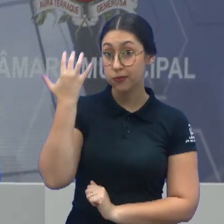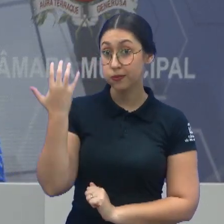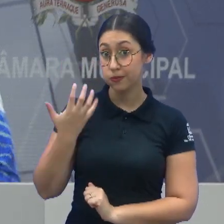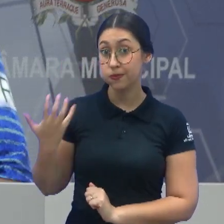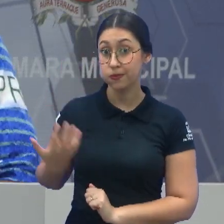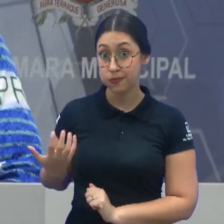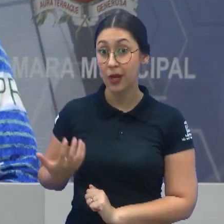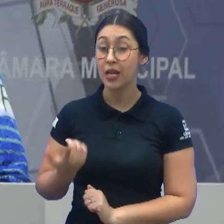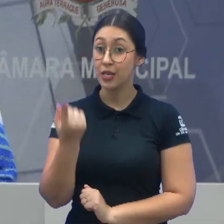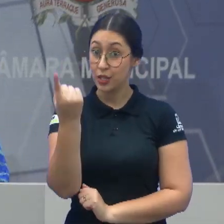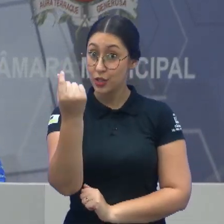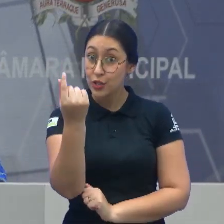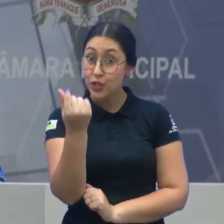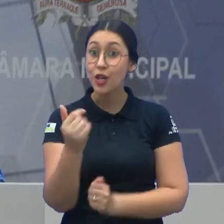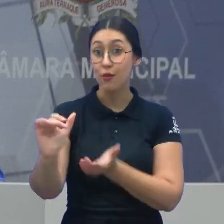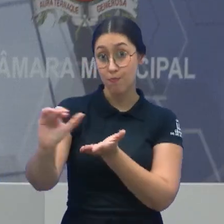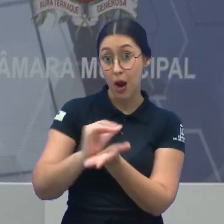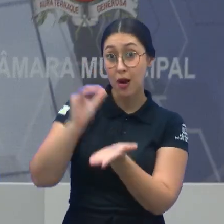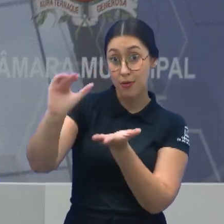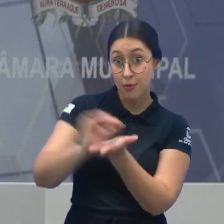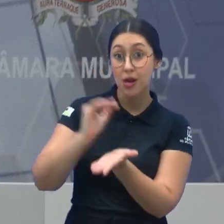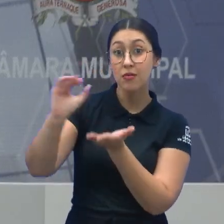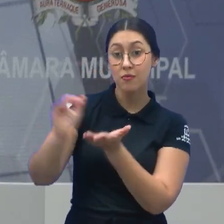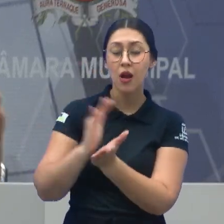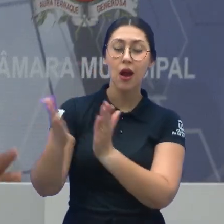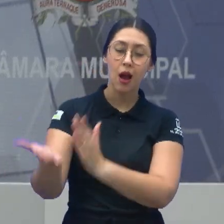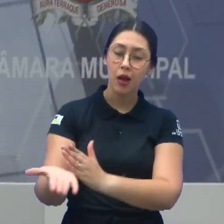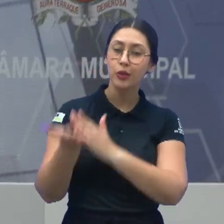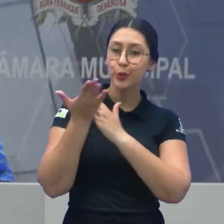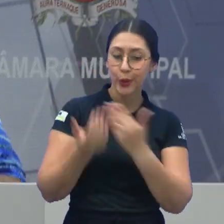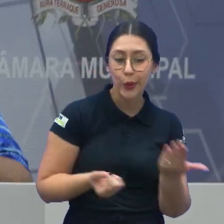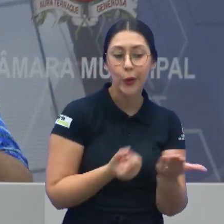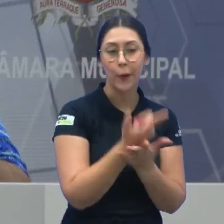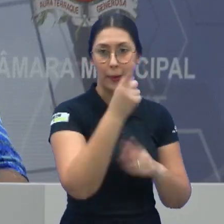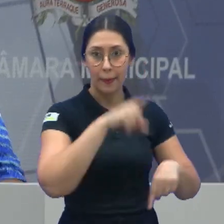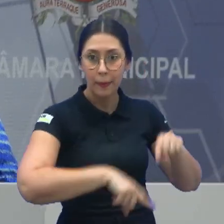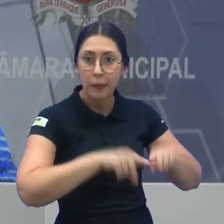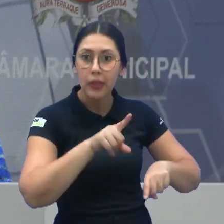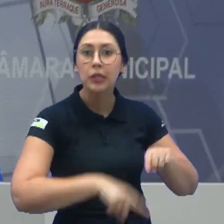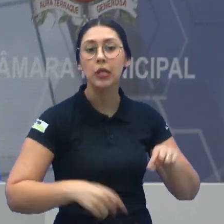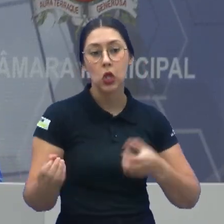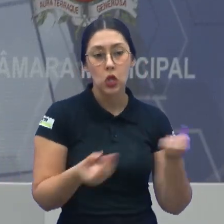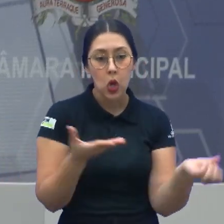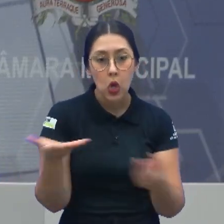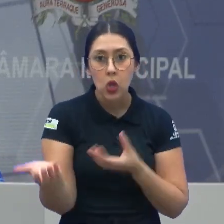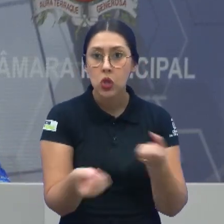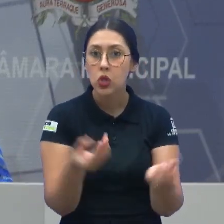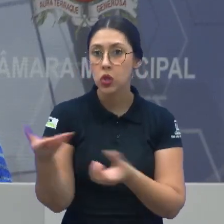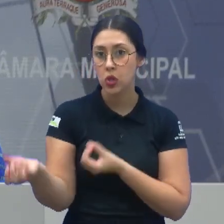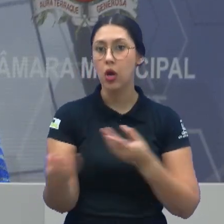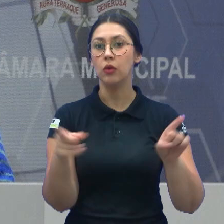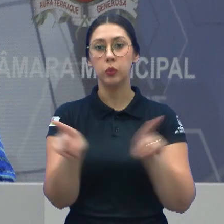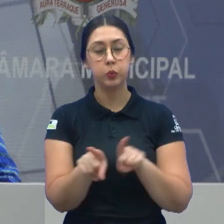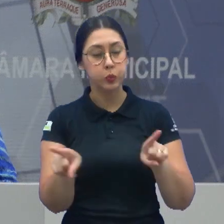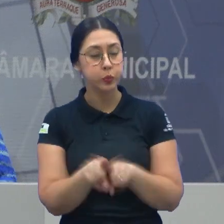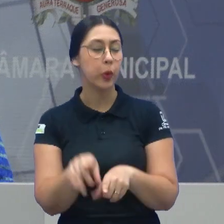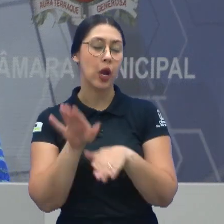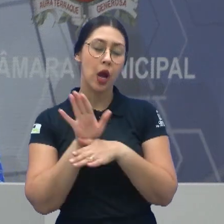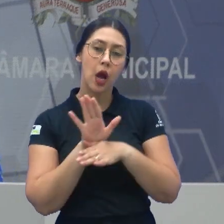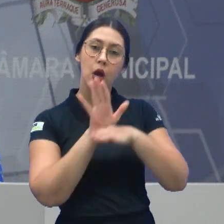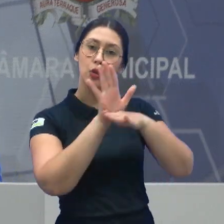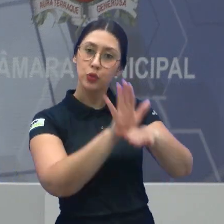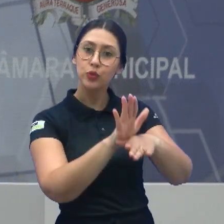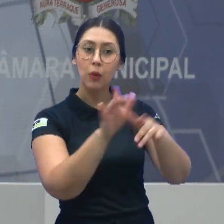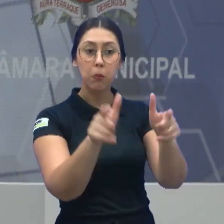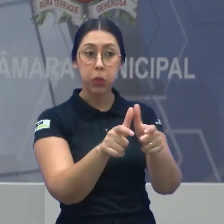destinado recursos para as entidades, ajudando na aquisição de equipamentos, na modernização de equipamentos, no auxílio em ampliar